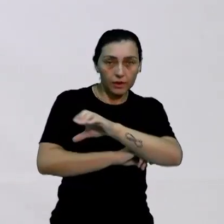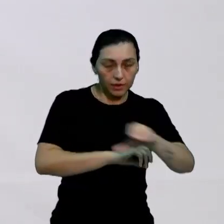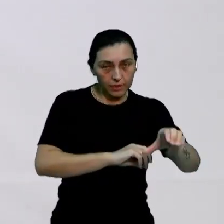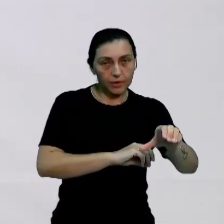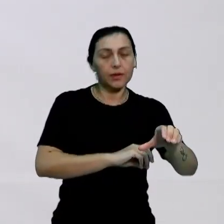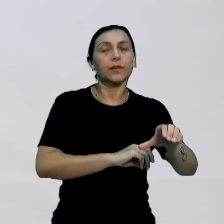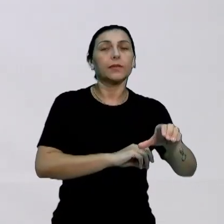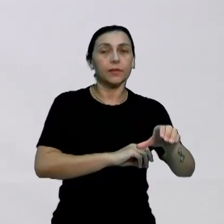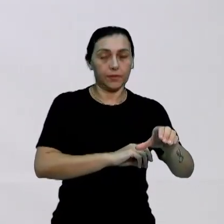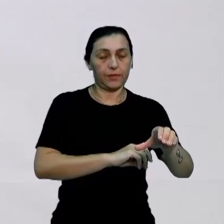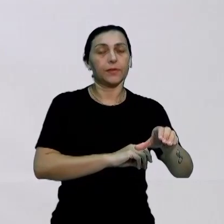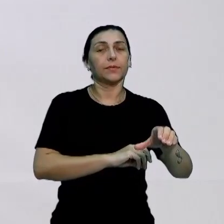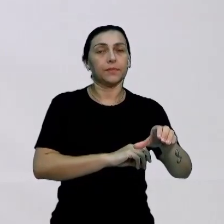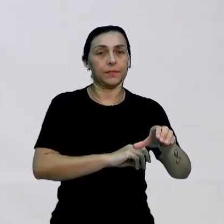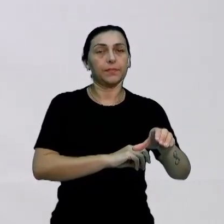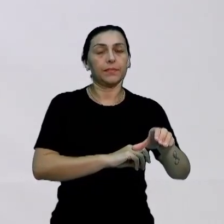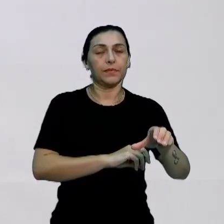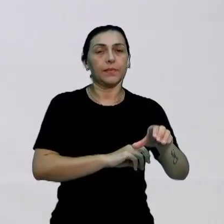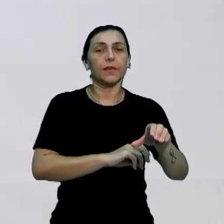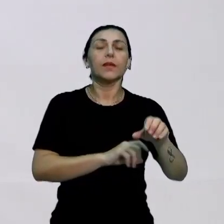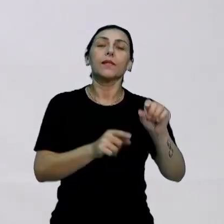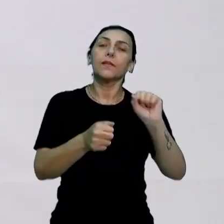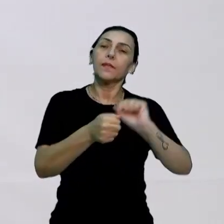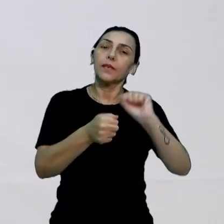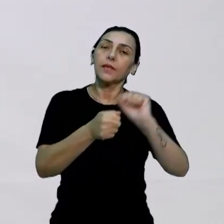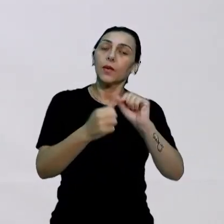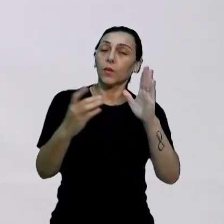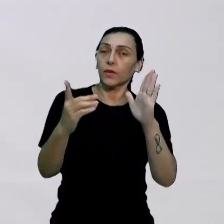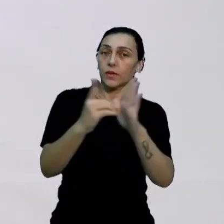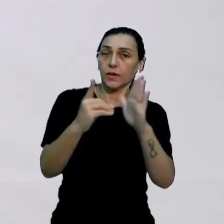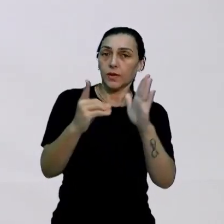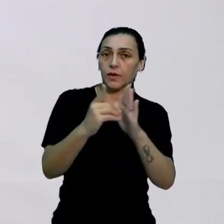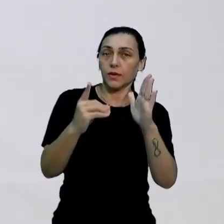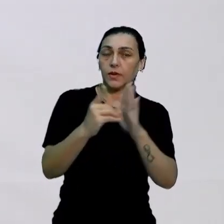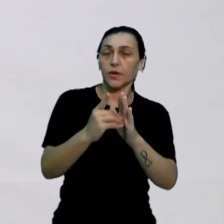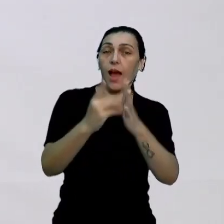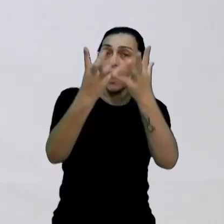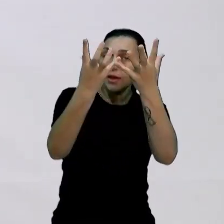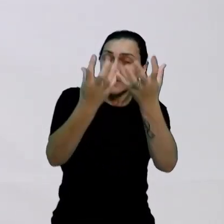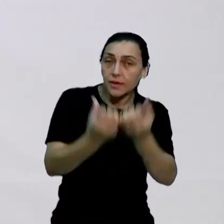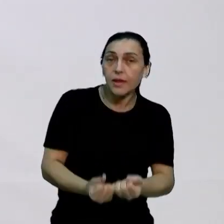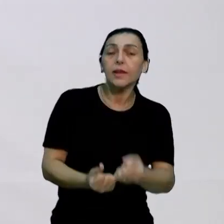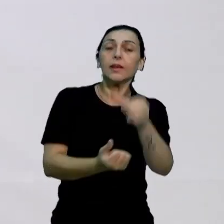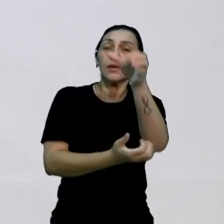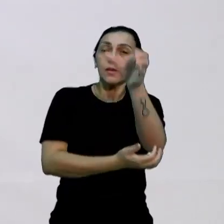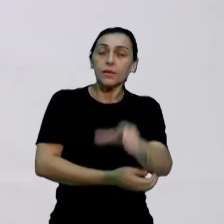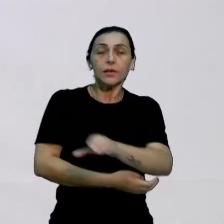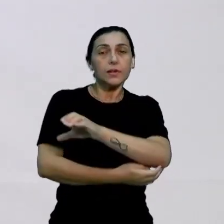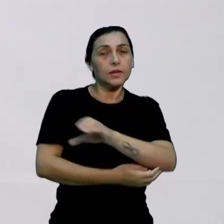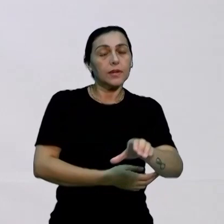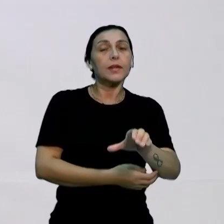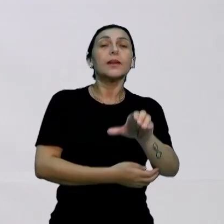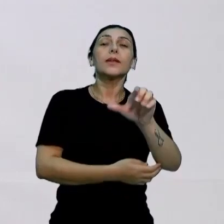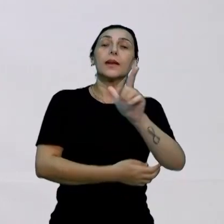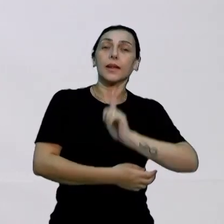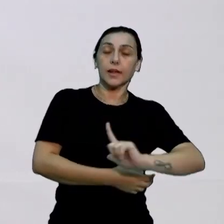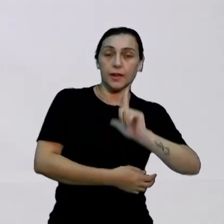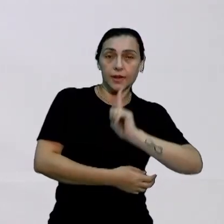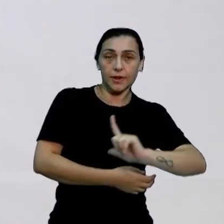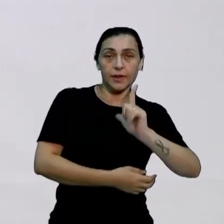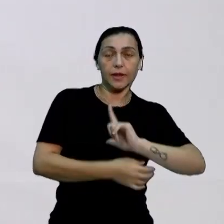cunho catequizador, de fazer com que esses indígenas se convertam ao cristianismo, e a literatura